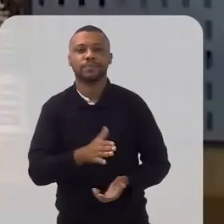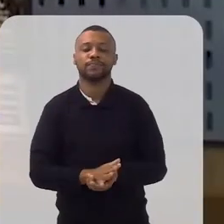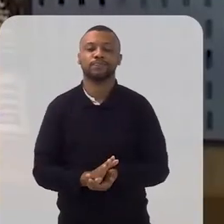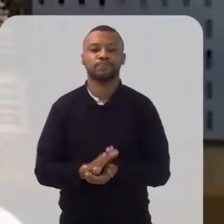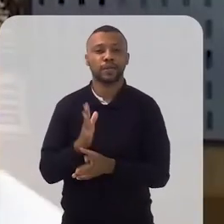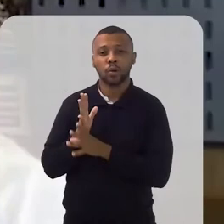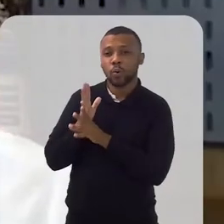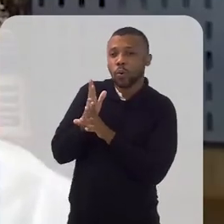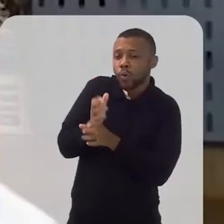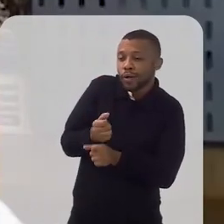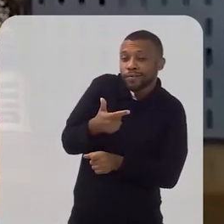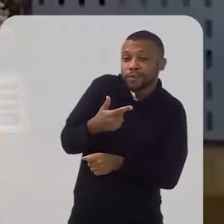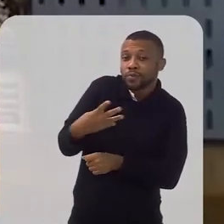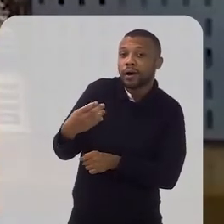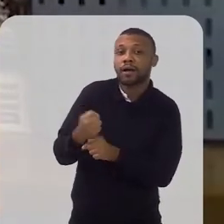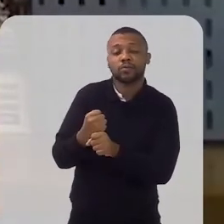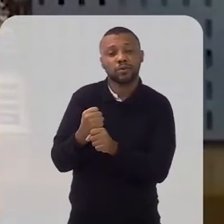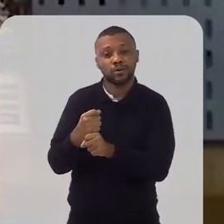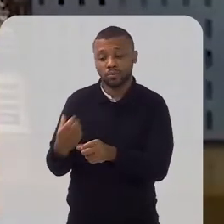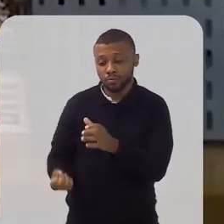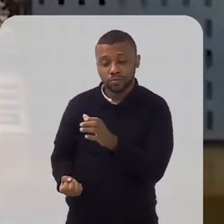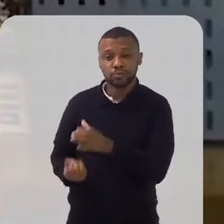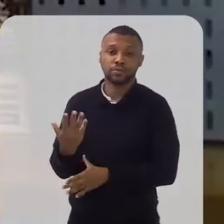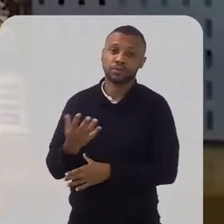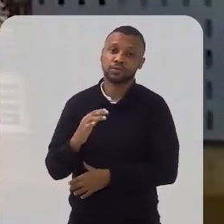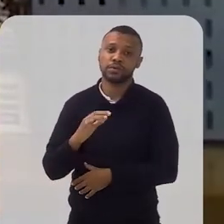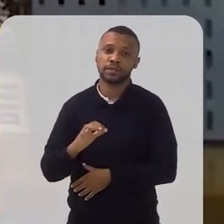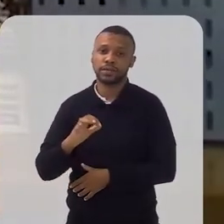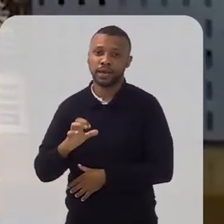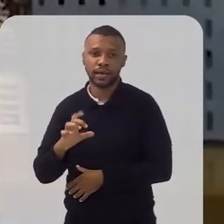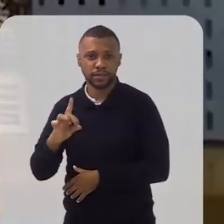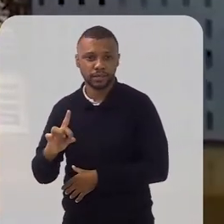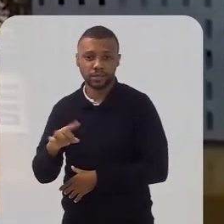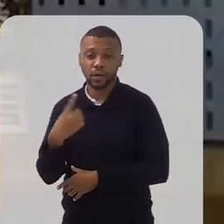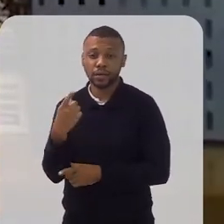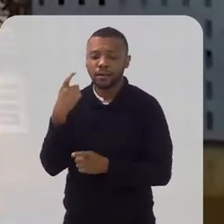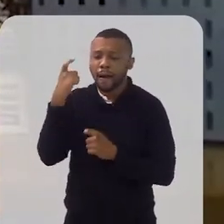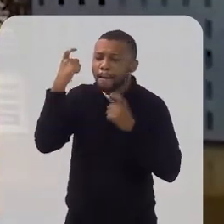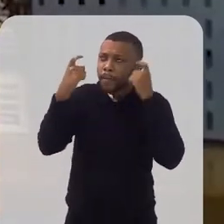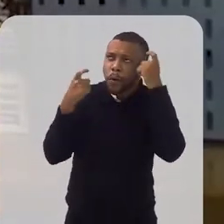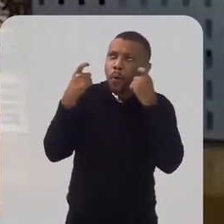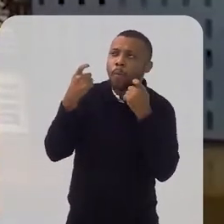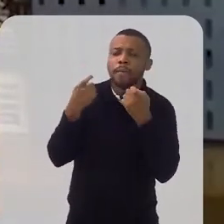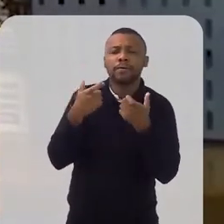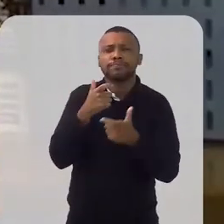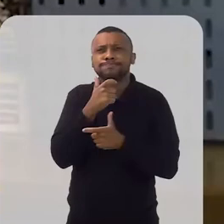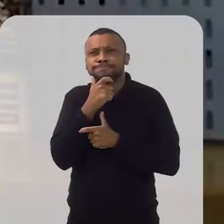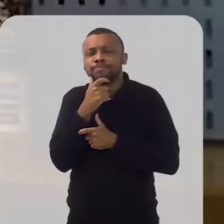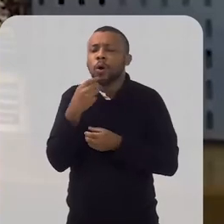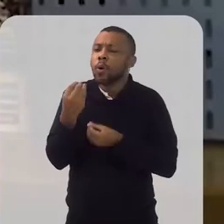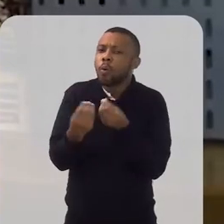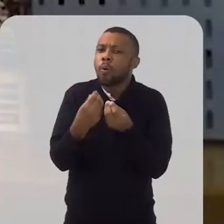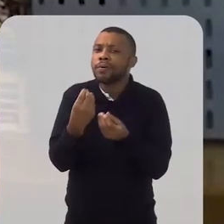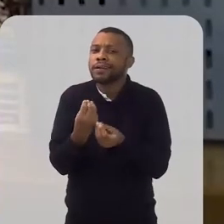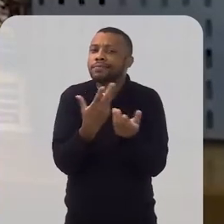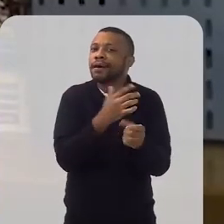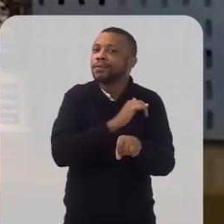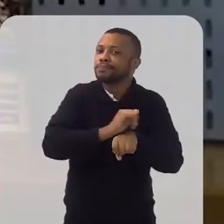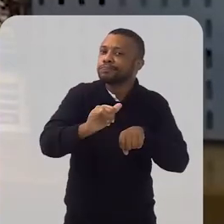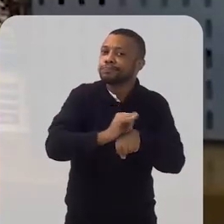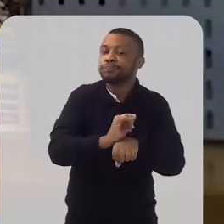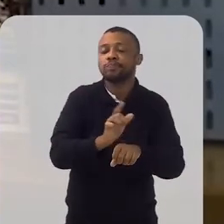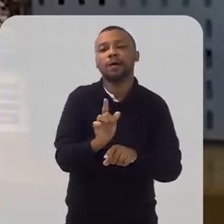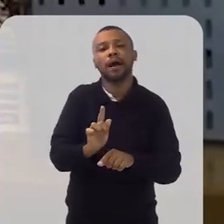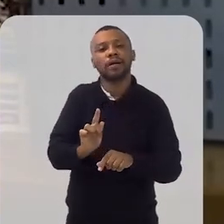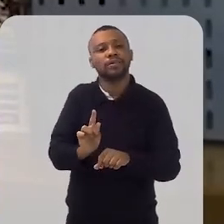Há 24 anos eu sou um dos fundadores do CIEDES e a gente surgiu muito preocupado em como levar ferramentas para gestores